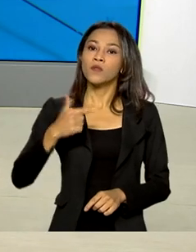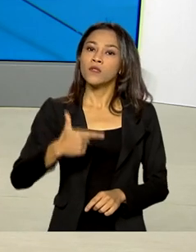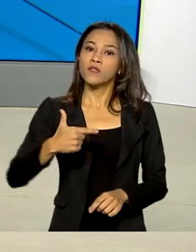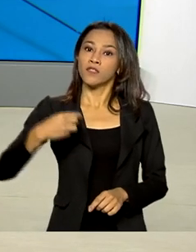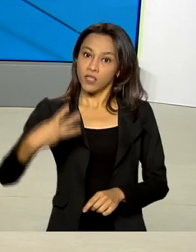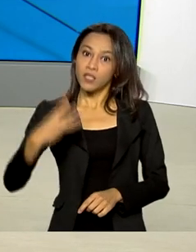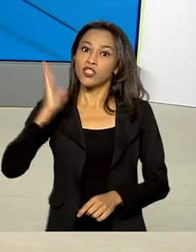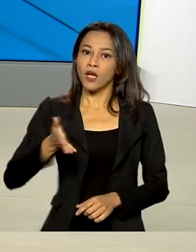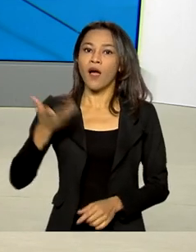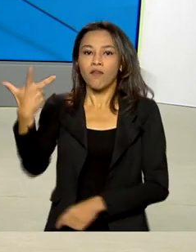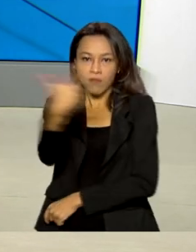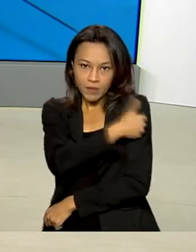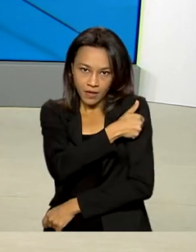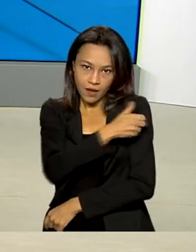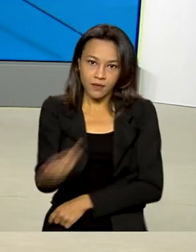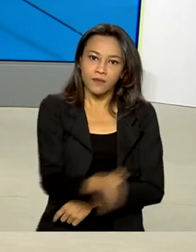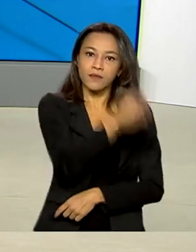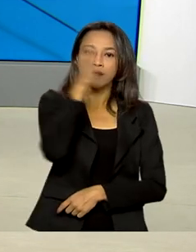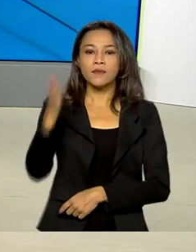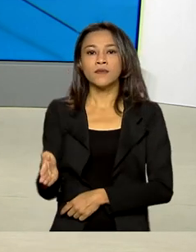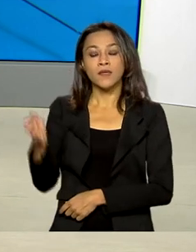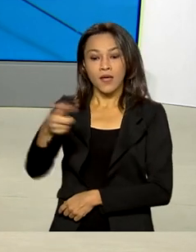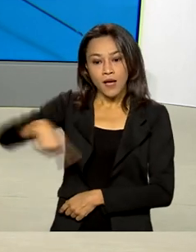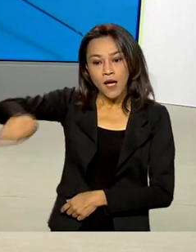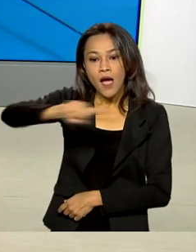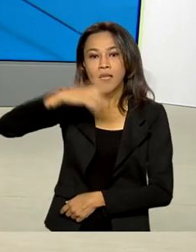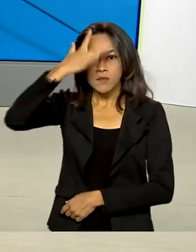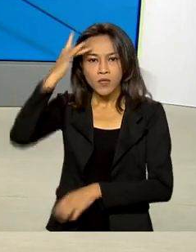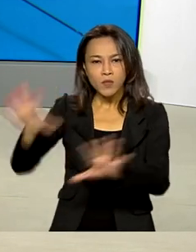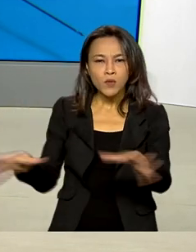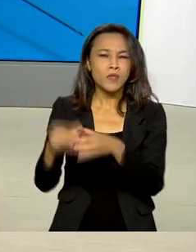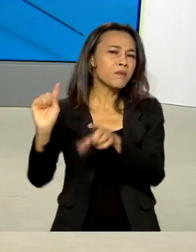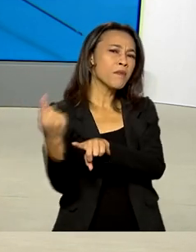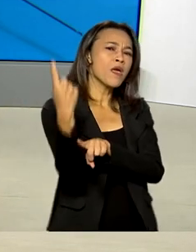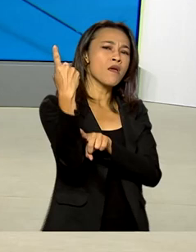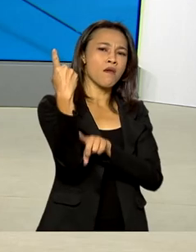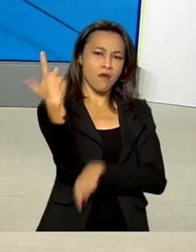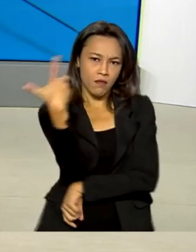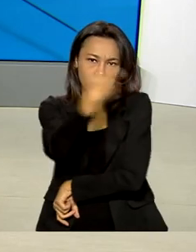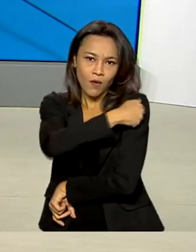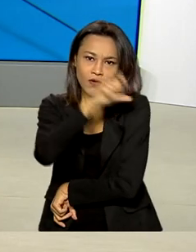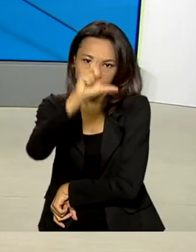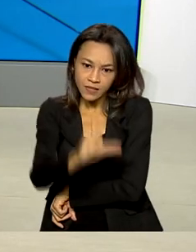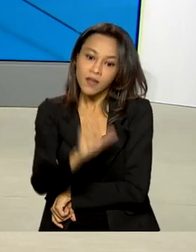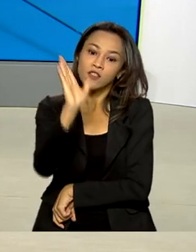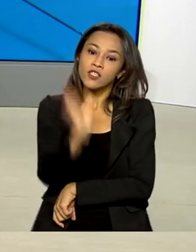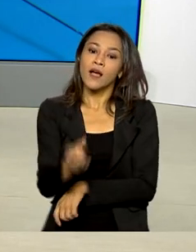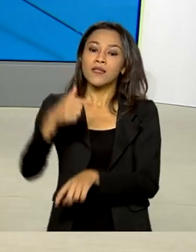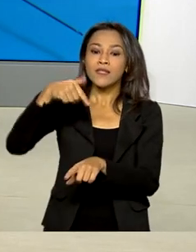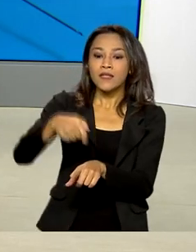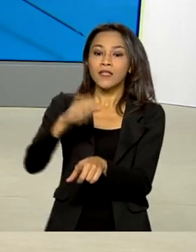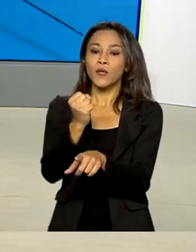106.909.223 foram aplicadas. As pessoas que tomaram a primeira dose da vacina ultrapassam